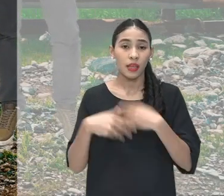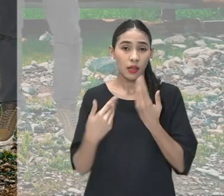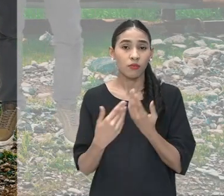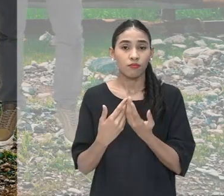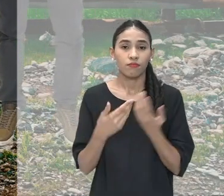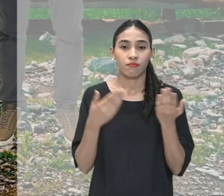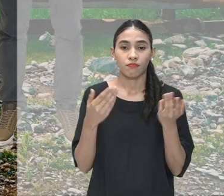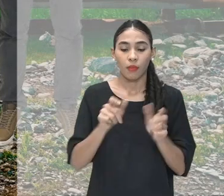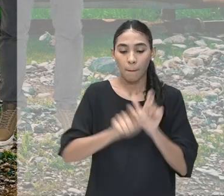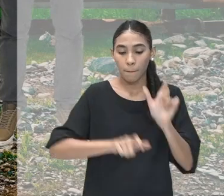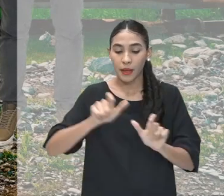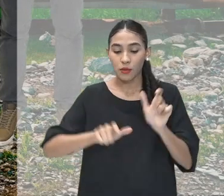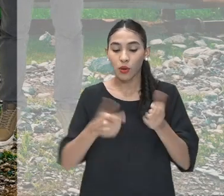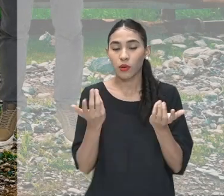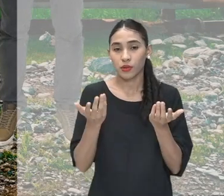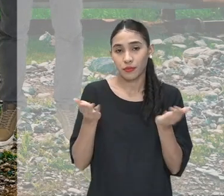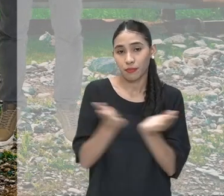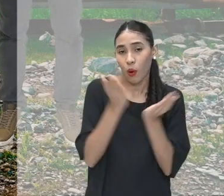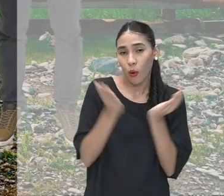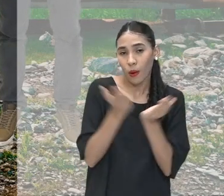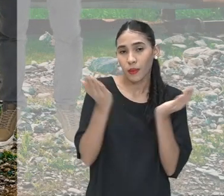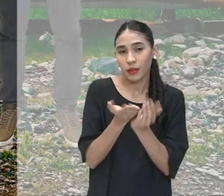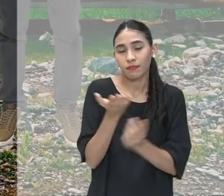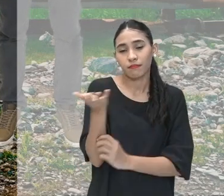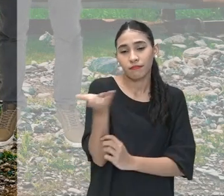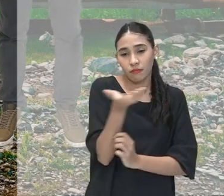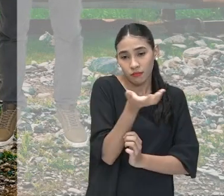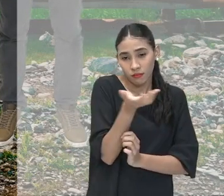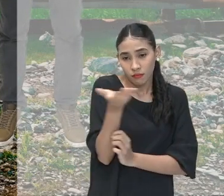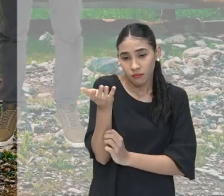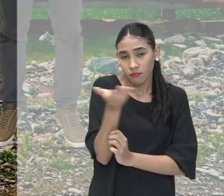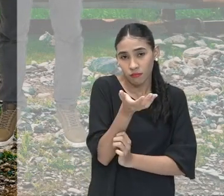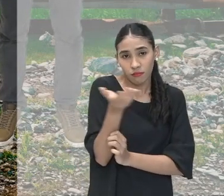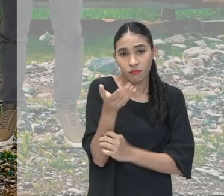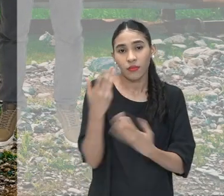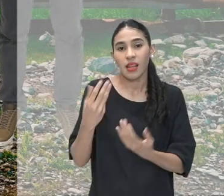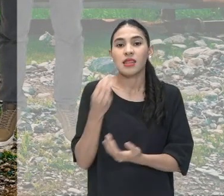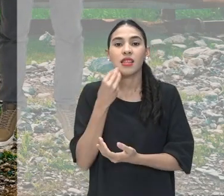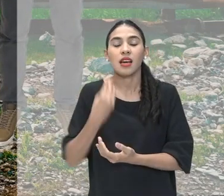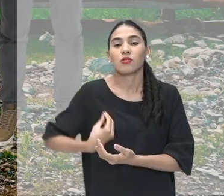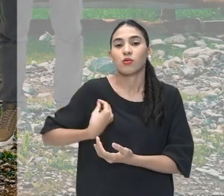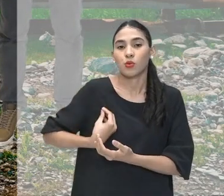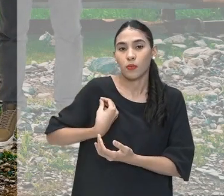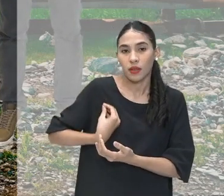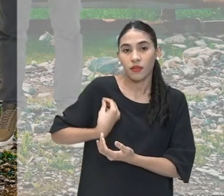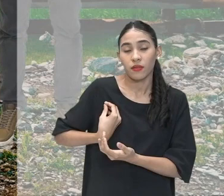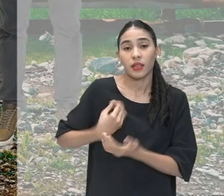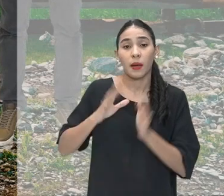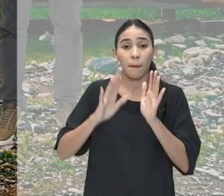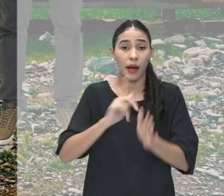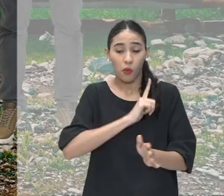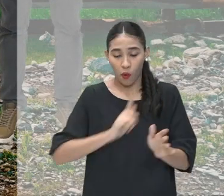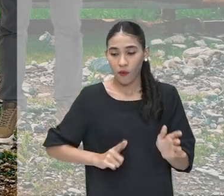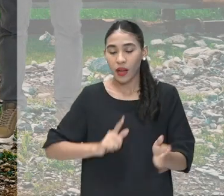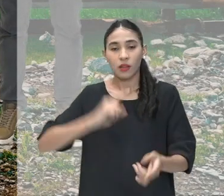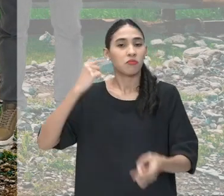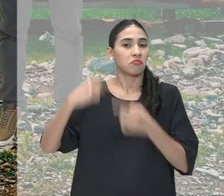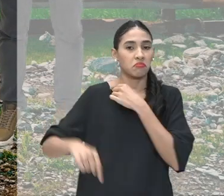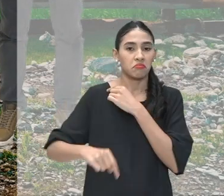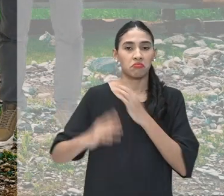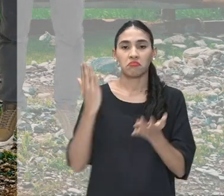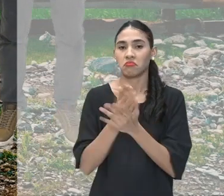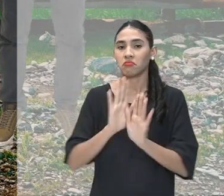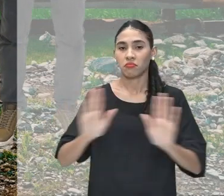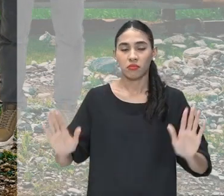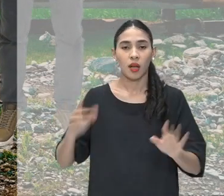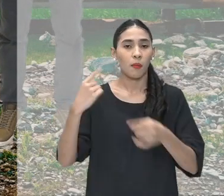estavam ali pedindo esmola, pedindo para poder sobreviver, o governo proíbe que eles façam isso, né? E aí